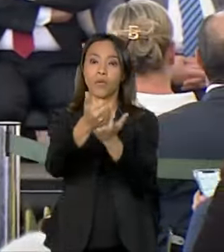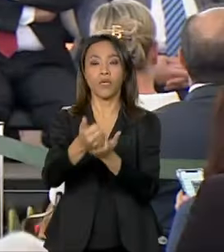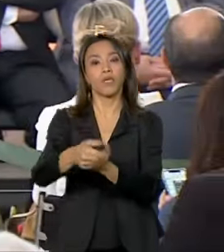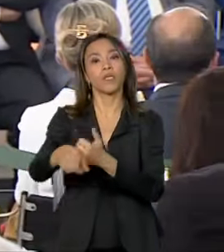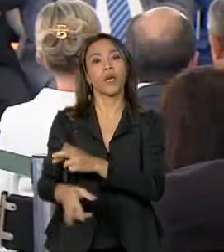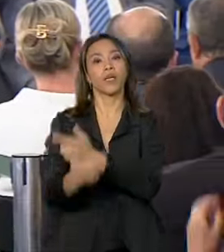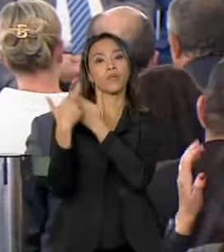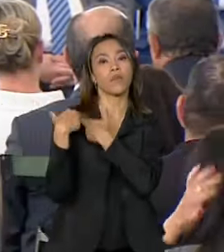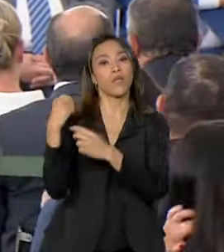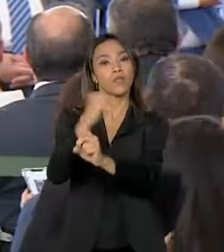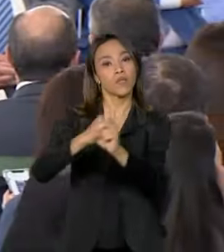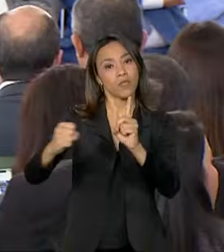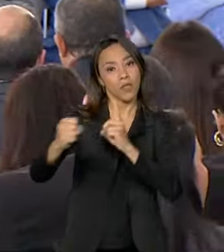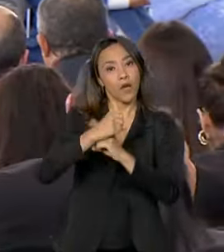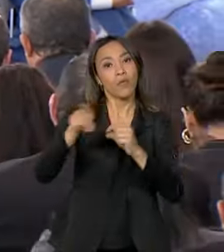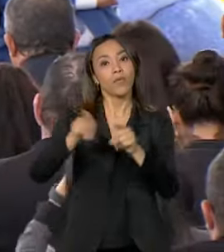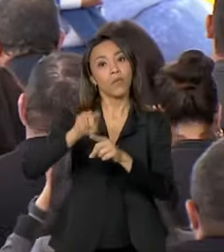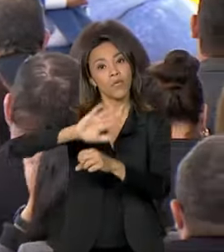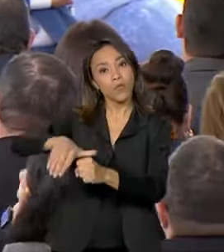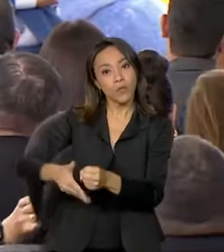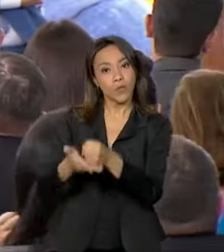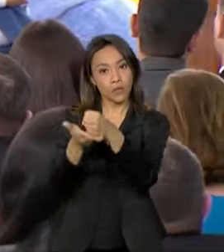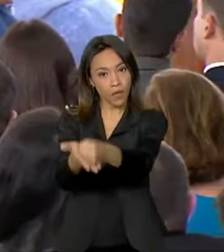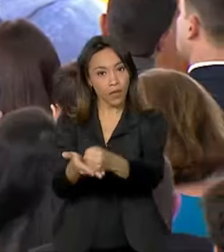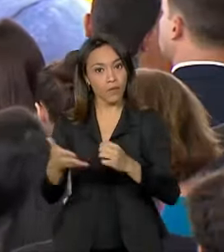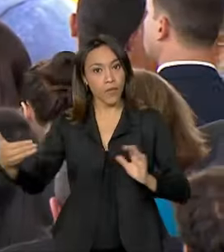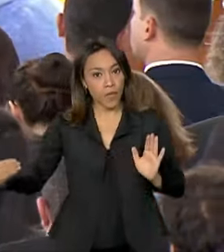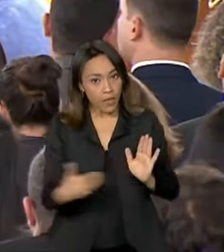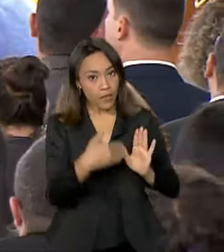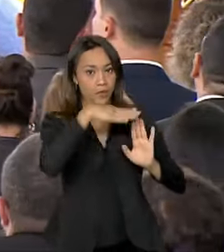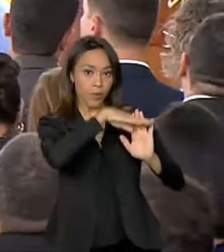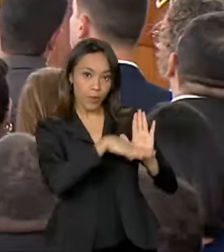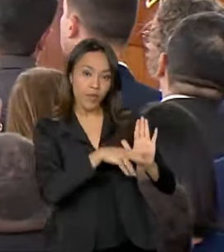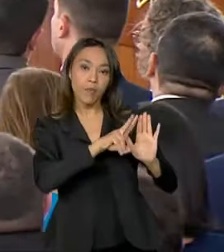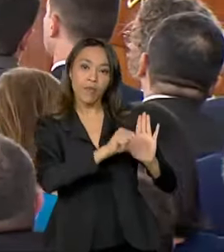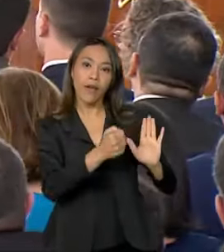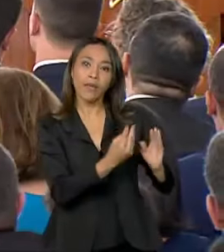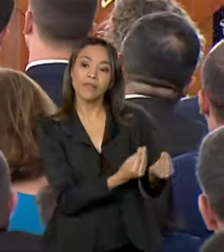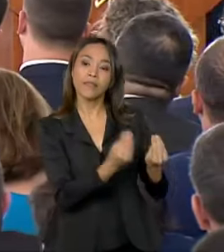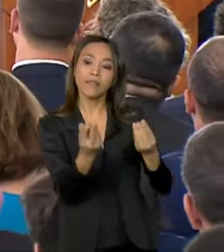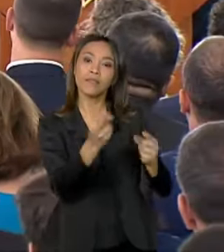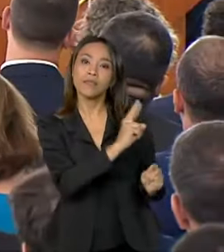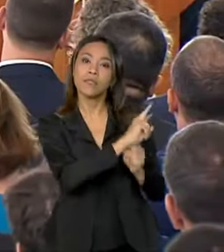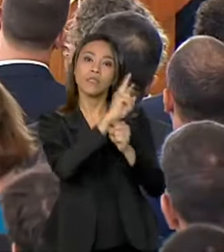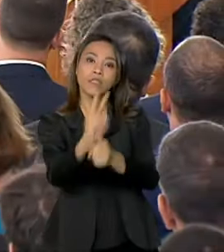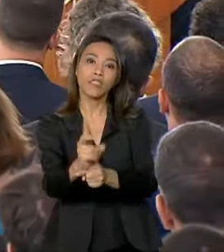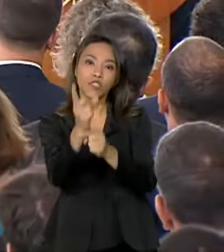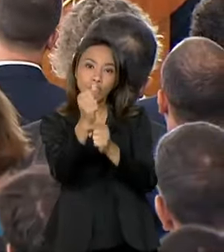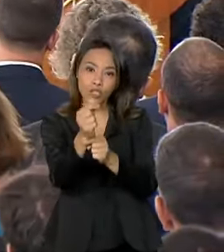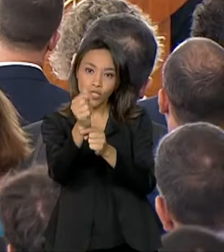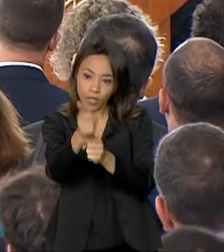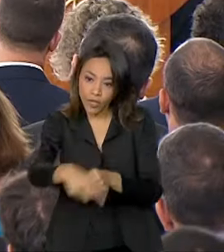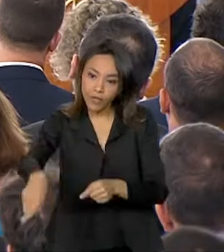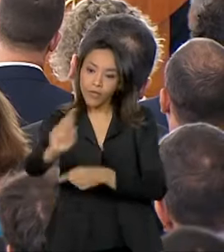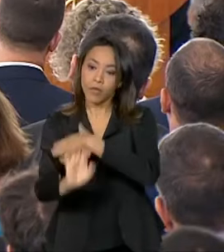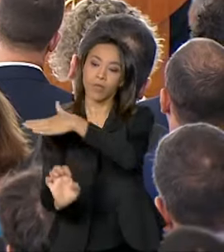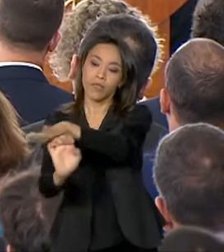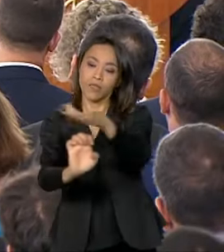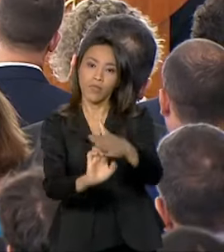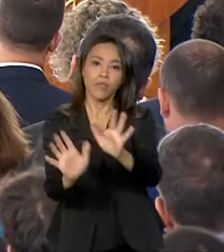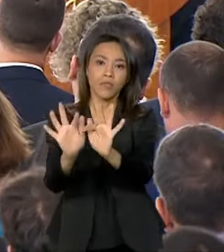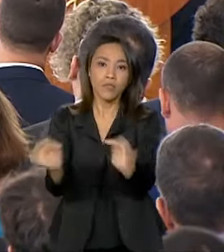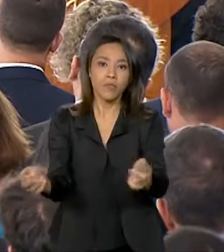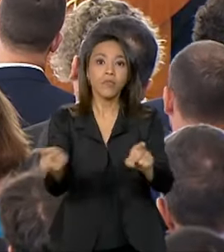e com resultados sustentáveis. O Acredita vai facilitar o crédito aos microempreendedores, especialmente aos MEIs, ao lançar uma